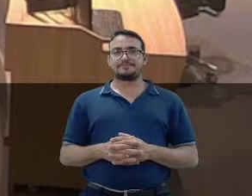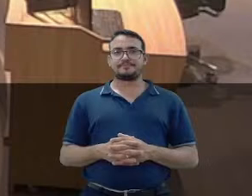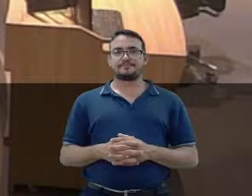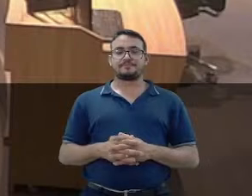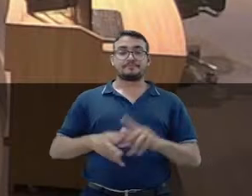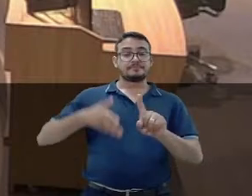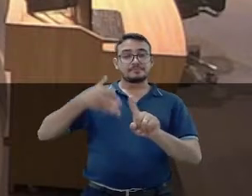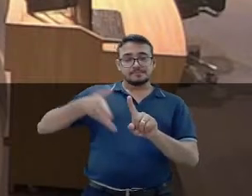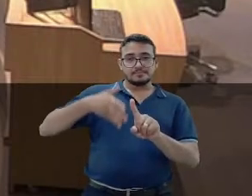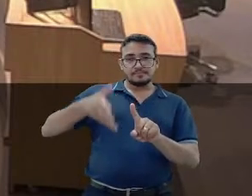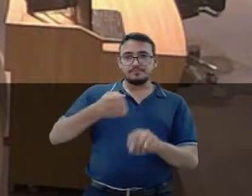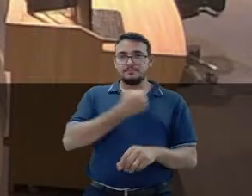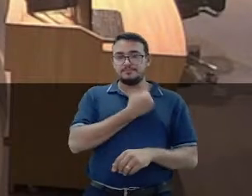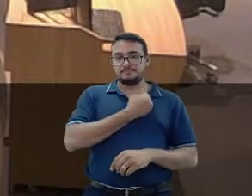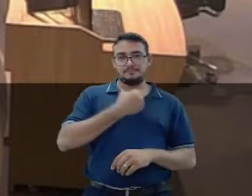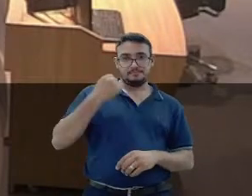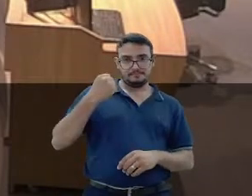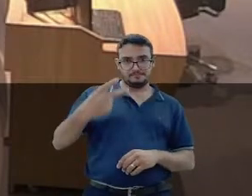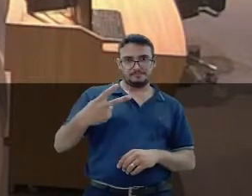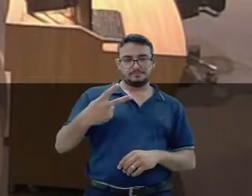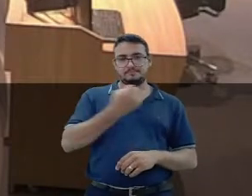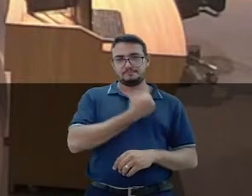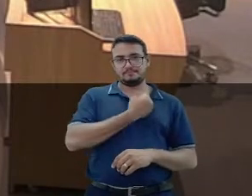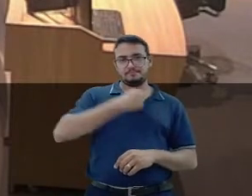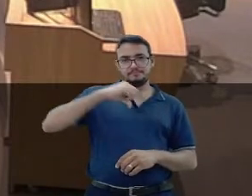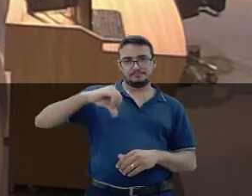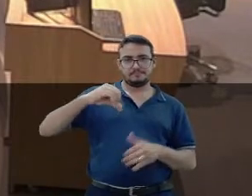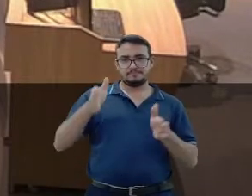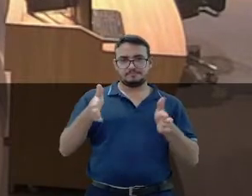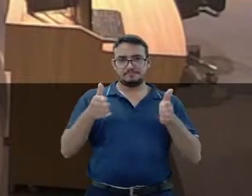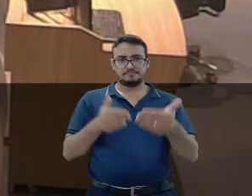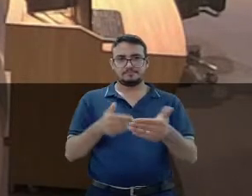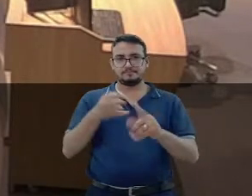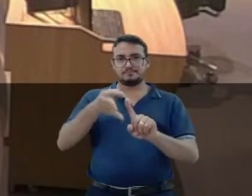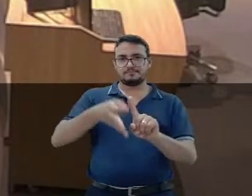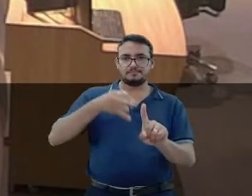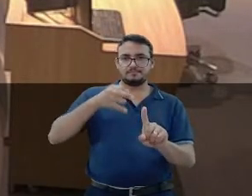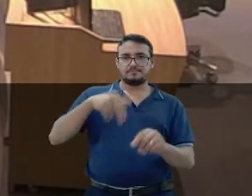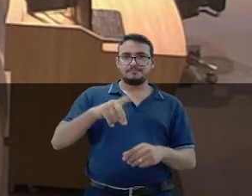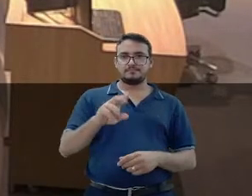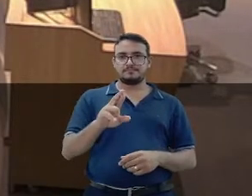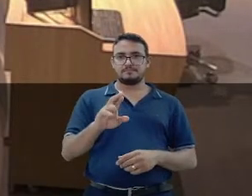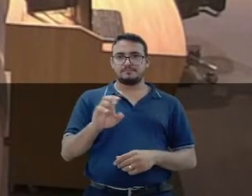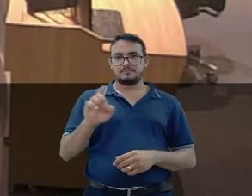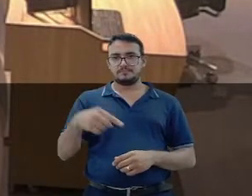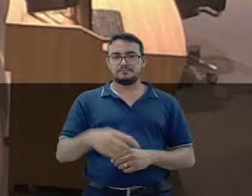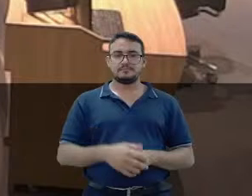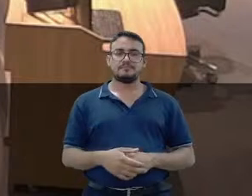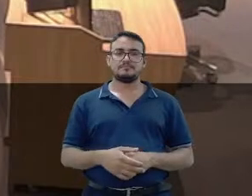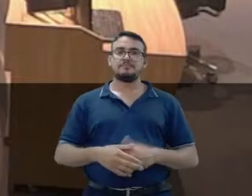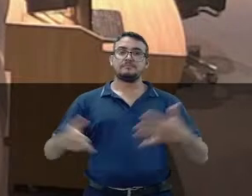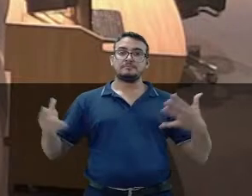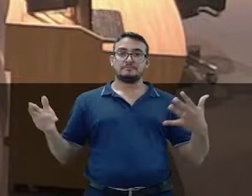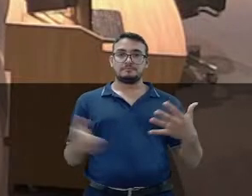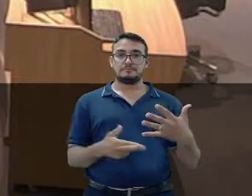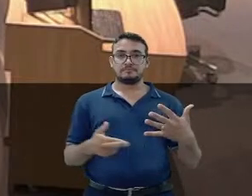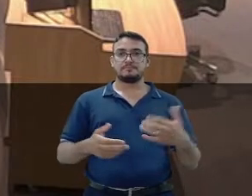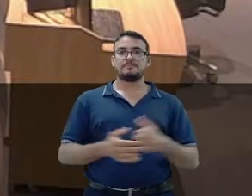Sustentações orais, número 2 da ordem, número 9 da sala do desembargador, André Luiz Moraes de Oliveira, recurso